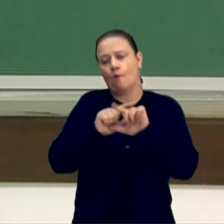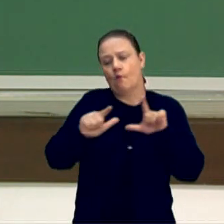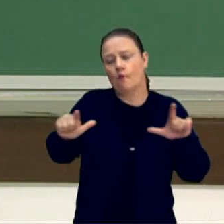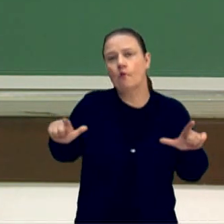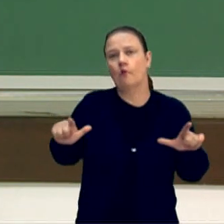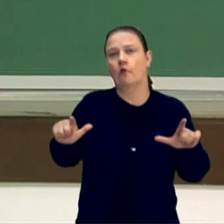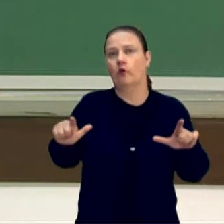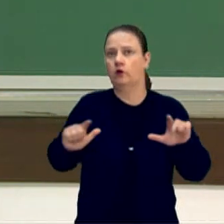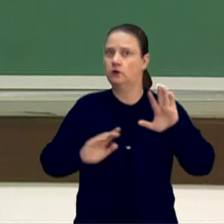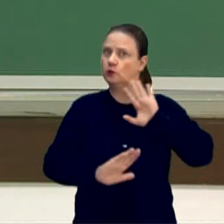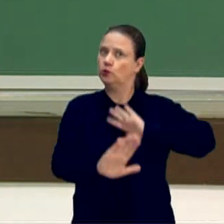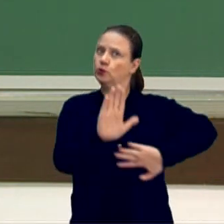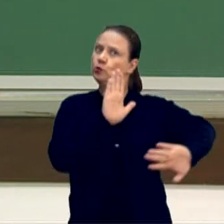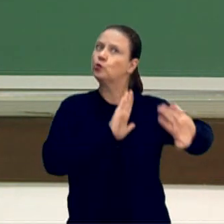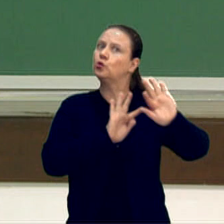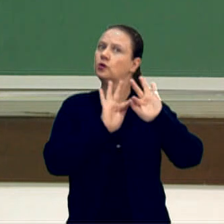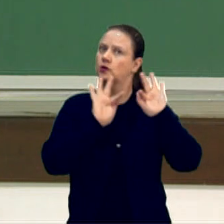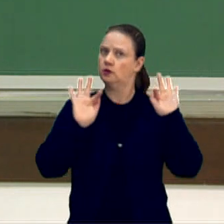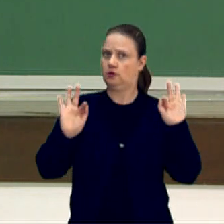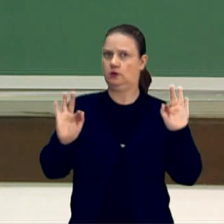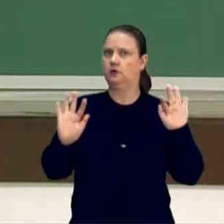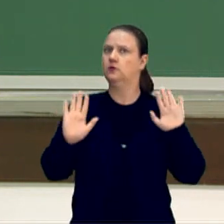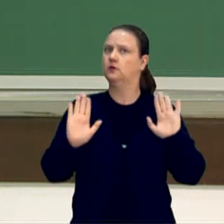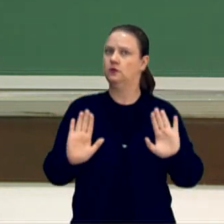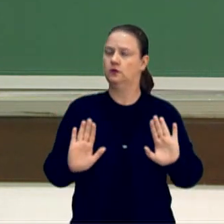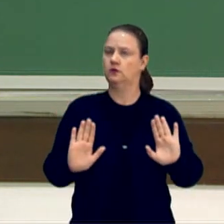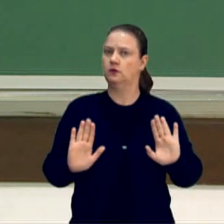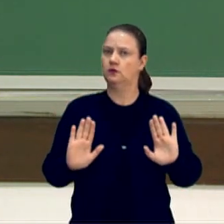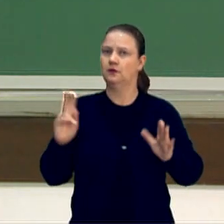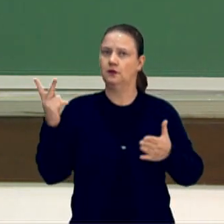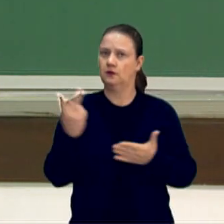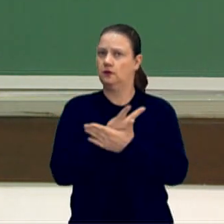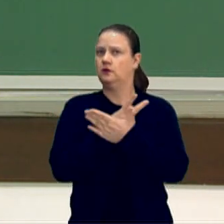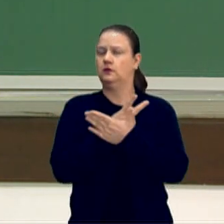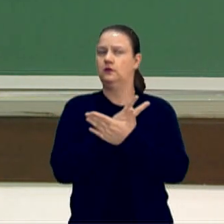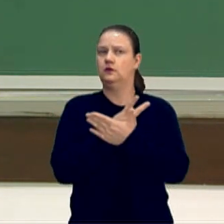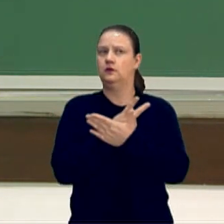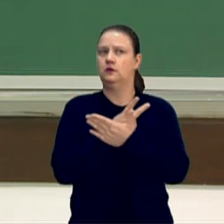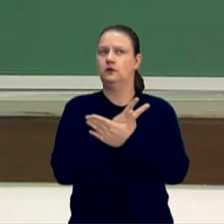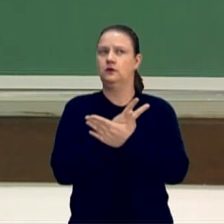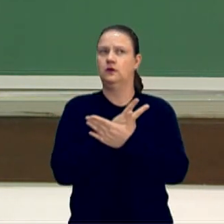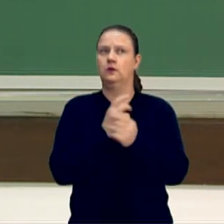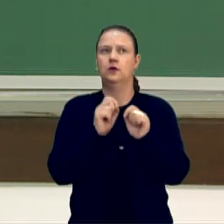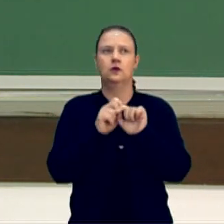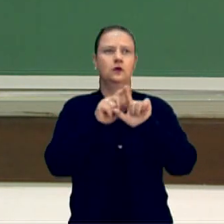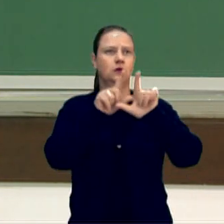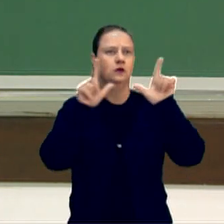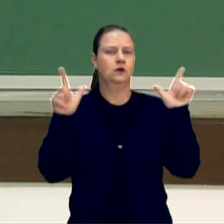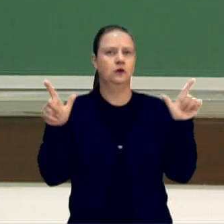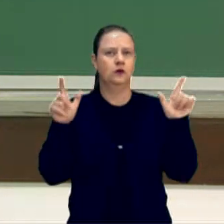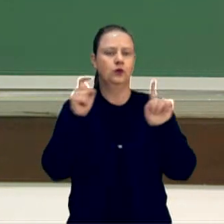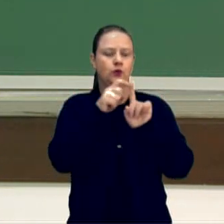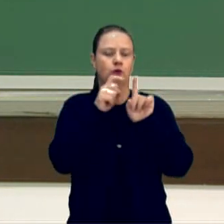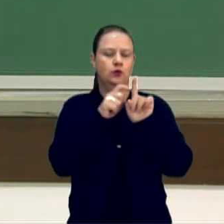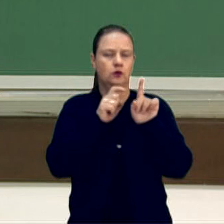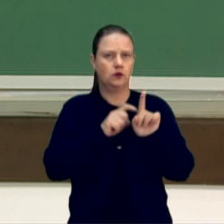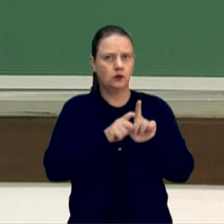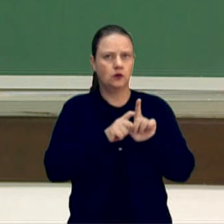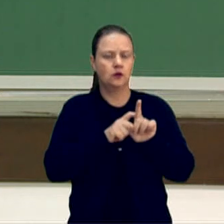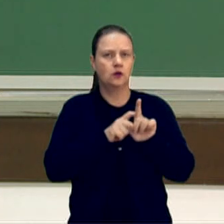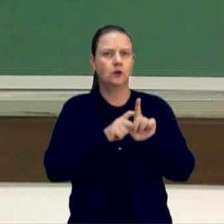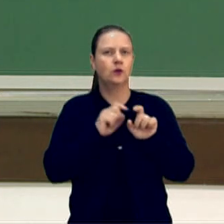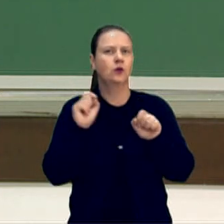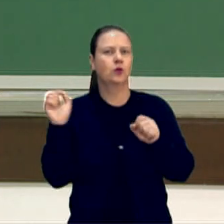tem que cuidar com esse tipo de frase, né? Isso aqui está totalmente errado. Mas sem sombra de dúvida, os tipos de colonização foram